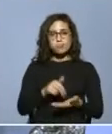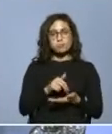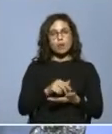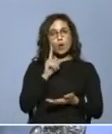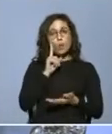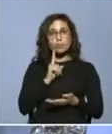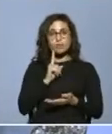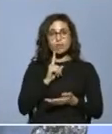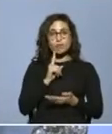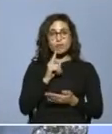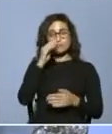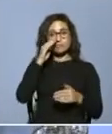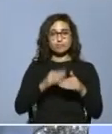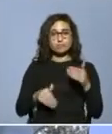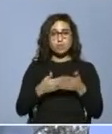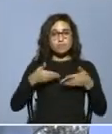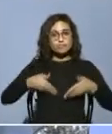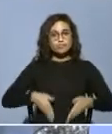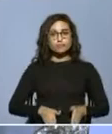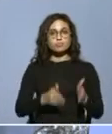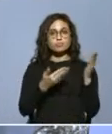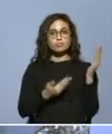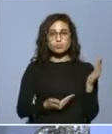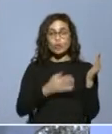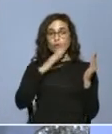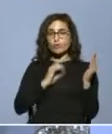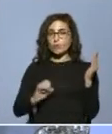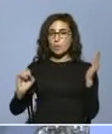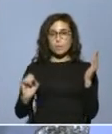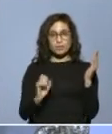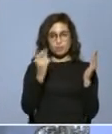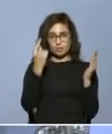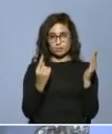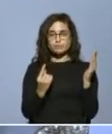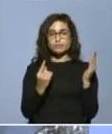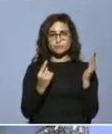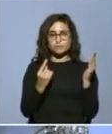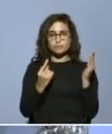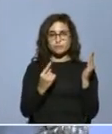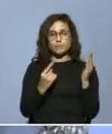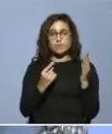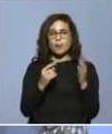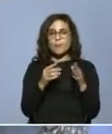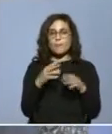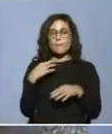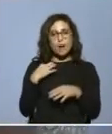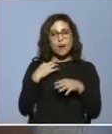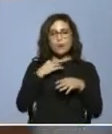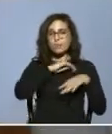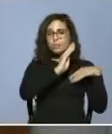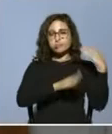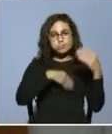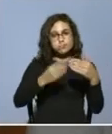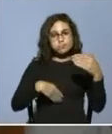dar à luz e teve o seu filho primogênito. Envolveu-o em panos e deitou